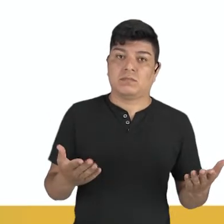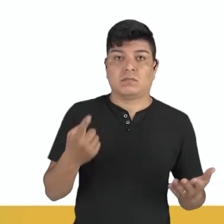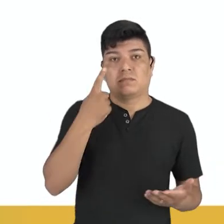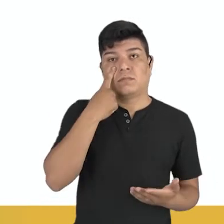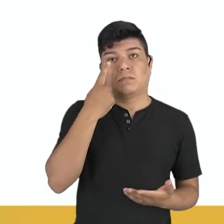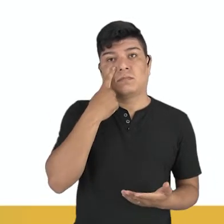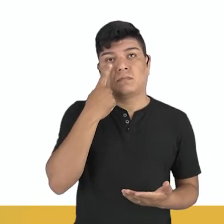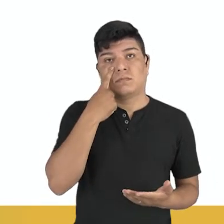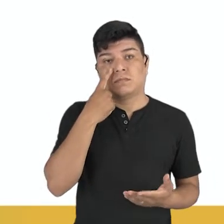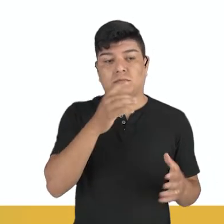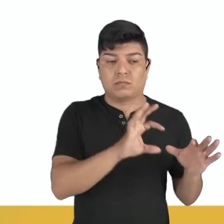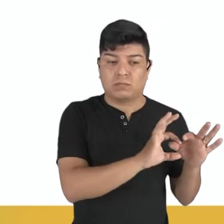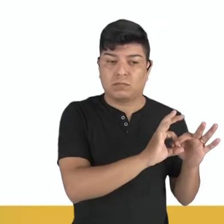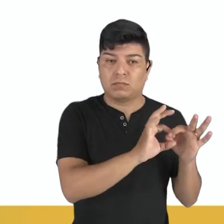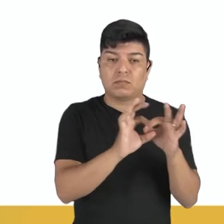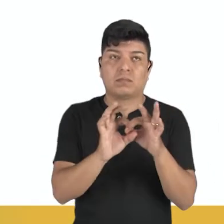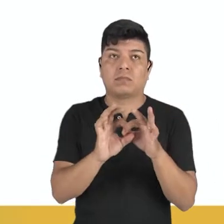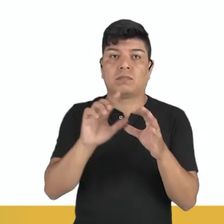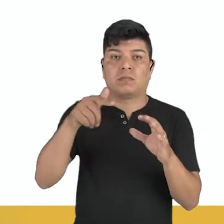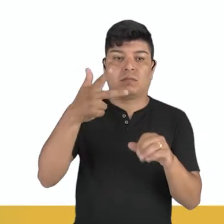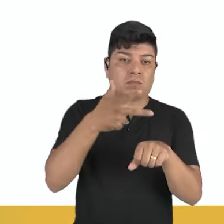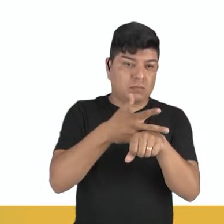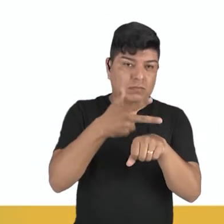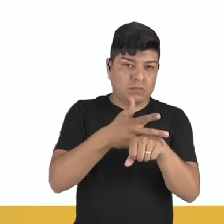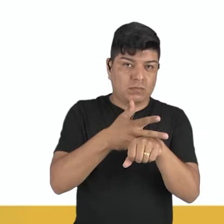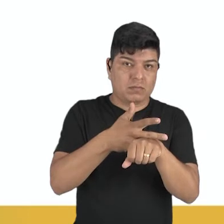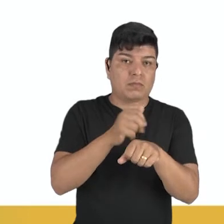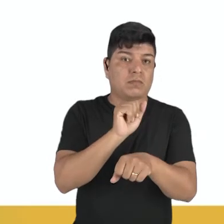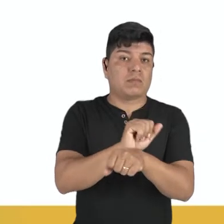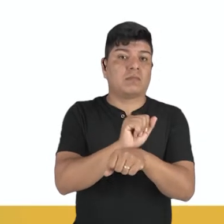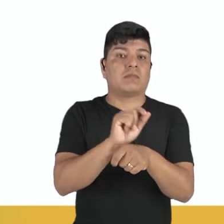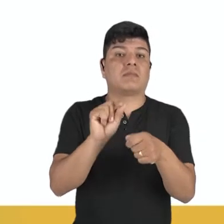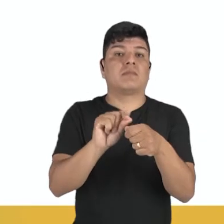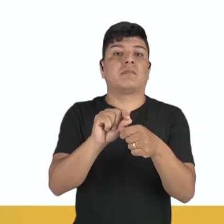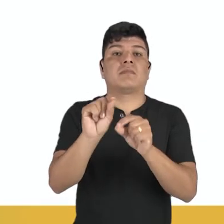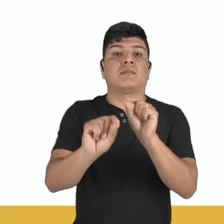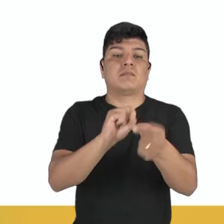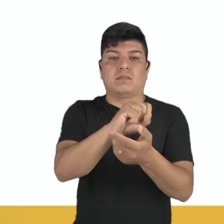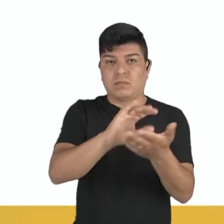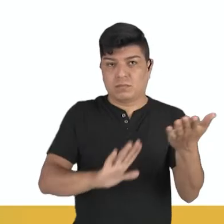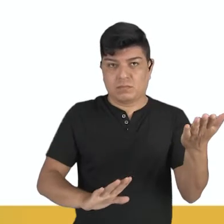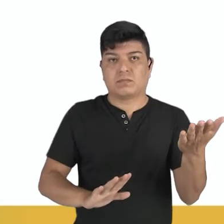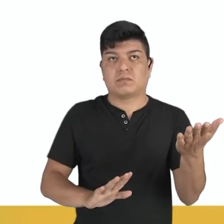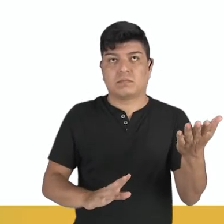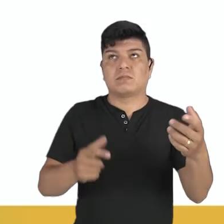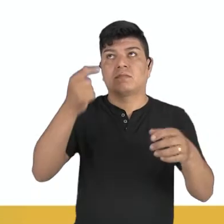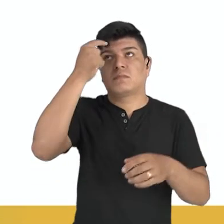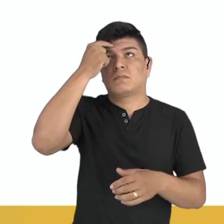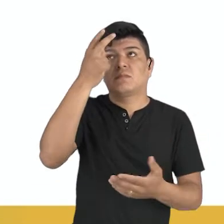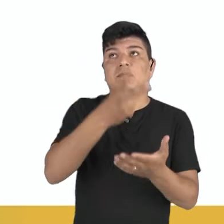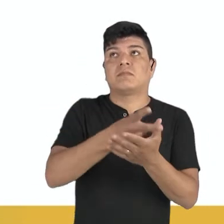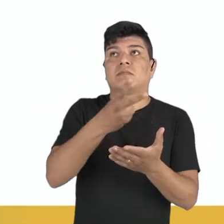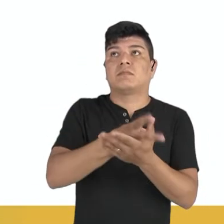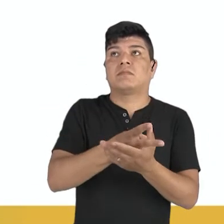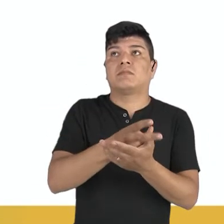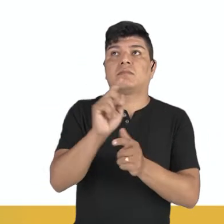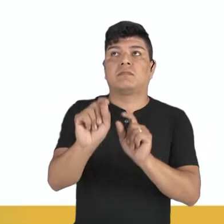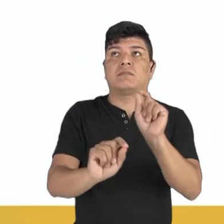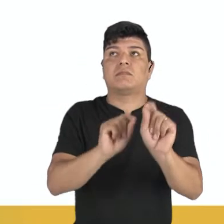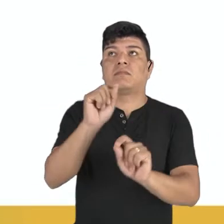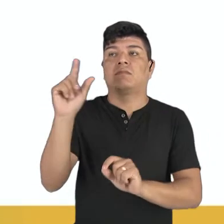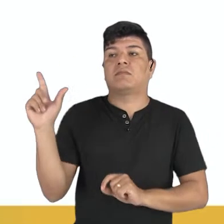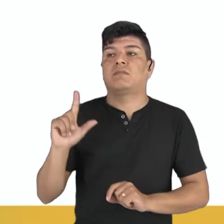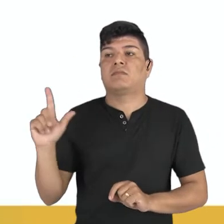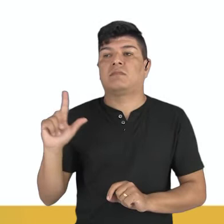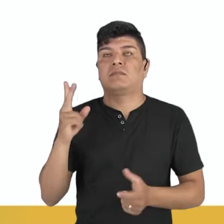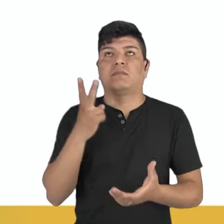nessa Linha do Tempo continuaremos no próximo vídeo vamos parar para fazer exercitando pensando sempre que que a